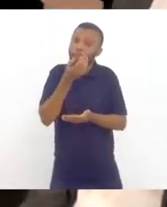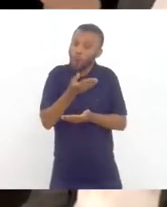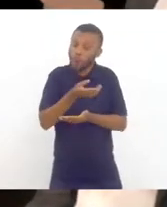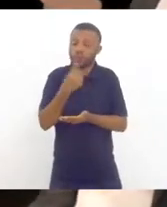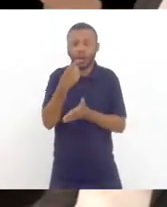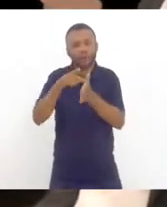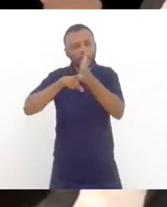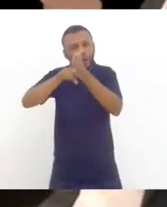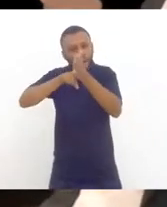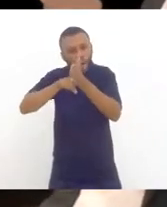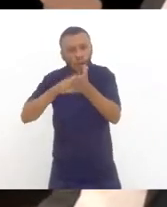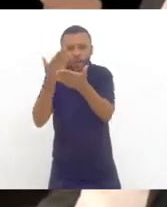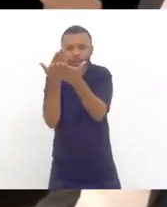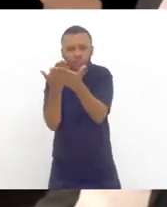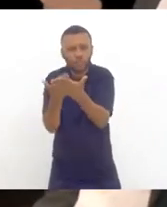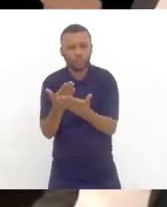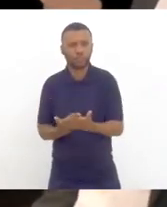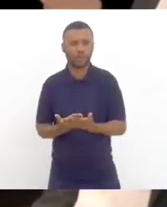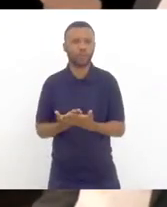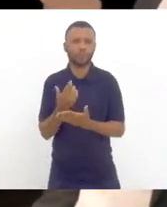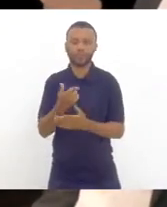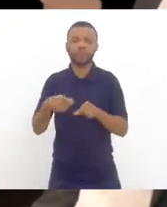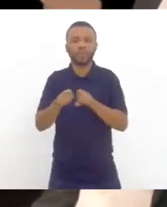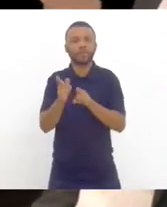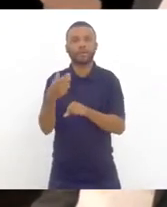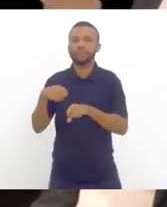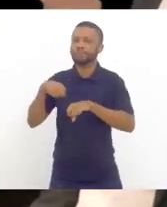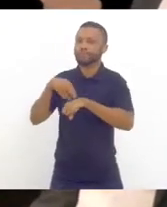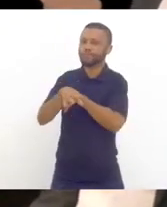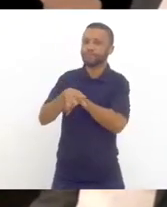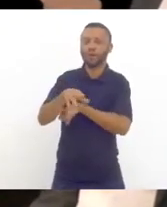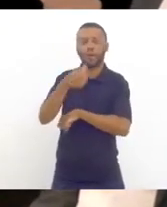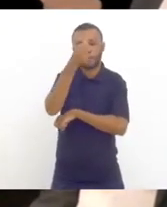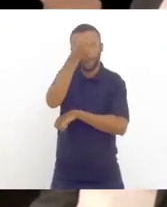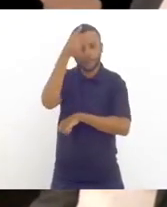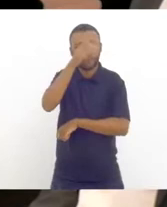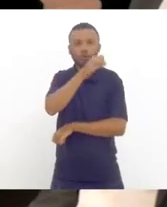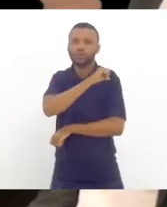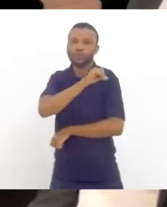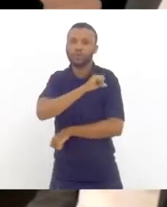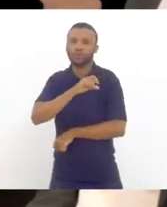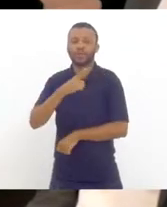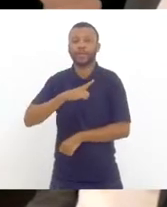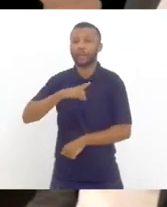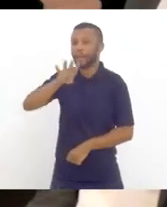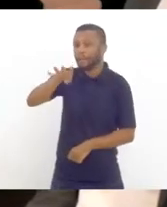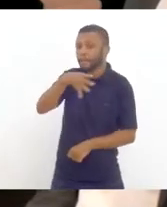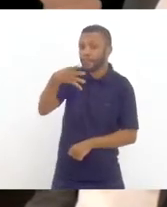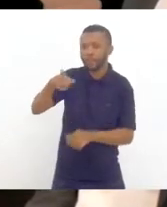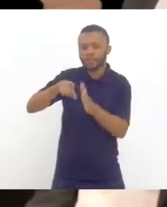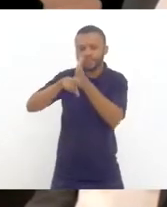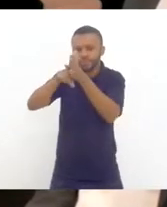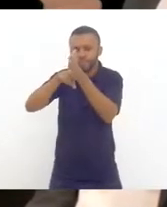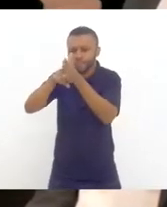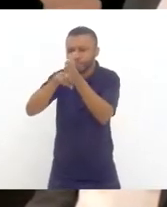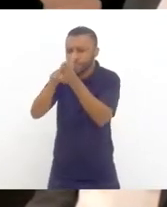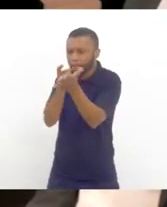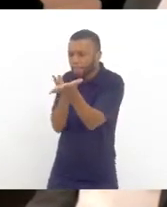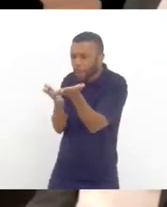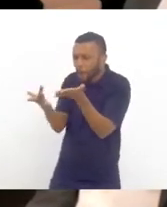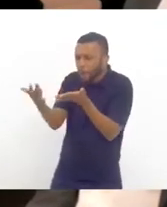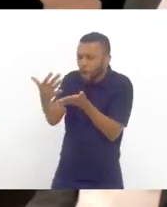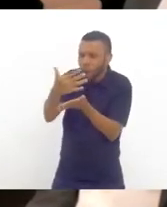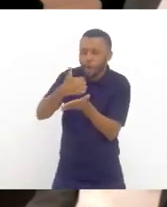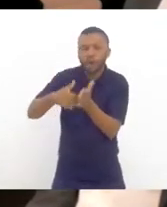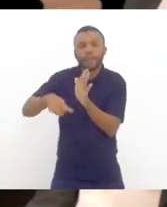inclusive quero colocar já à disposição, o município do Rio de Janeiro, ele tem uma planilha, a gente fez um levantamento de todas as leis,